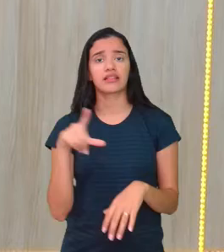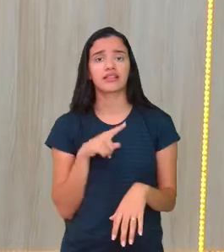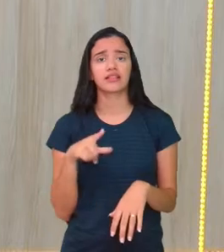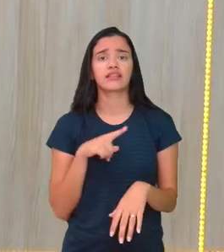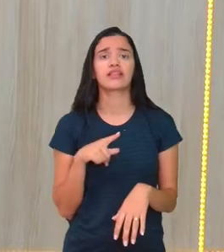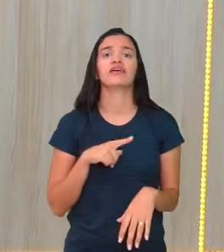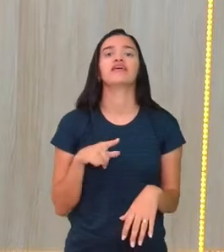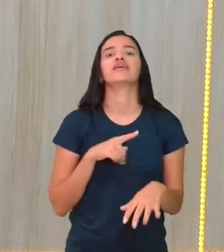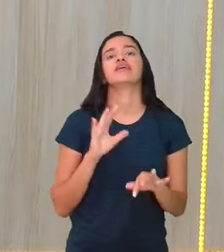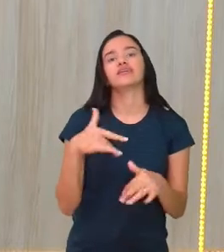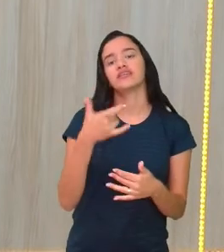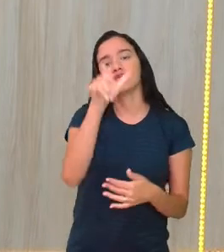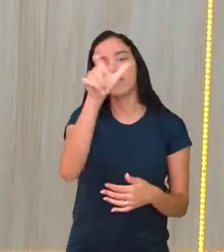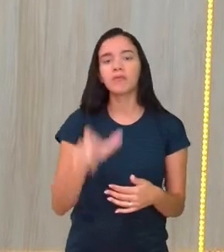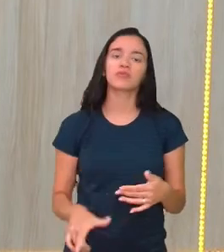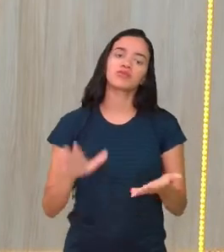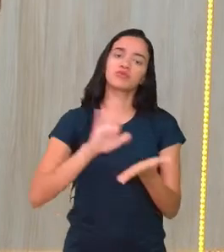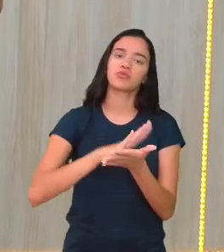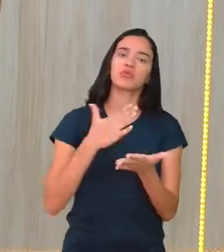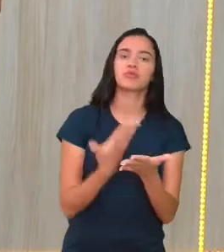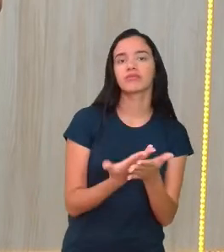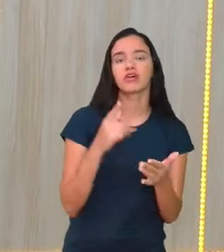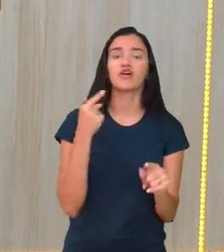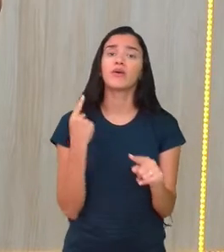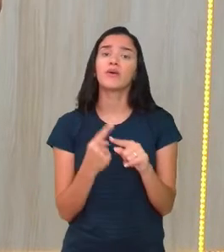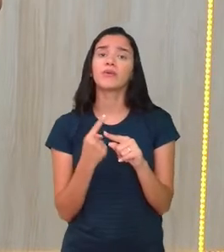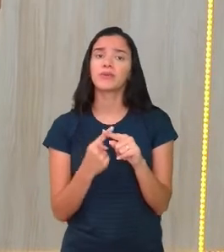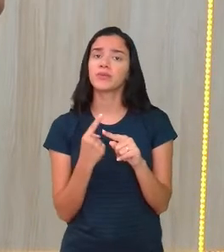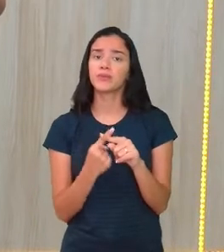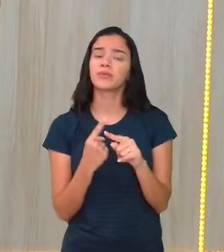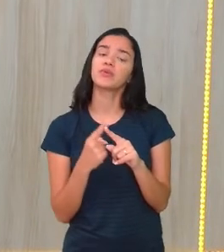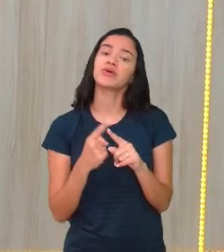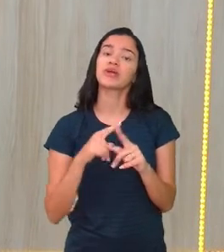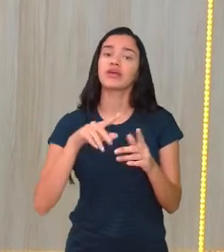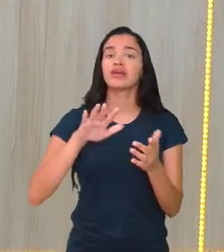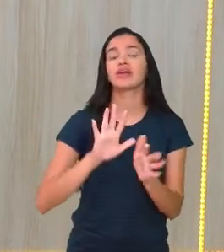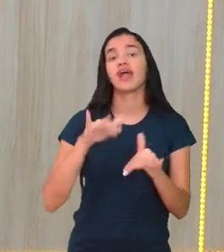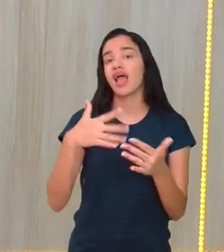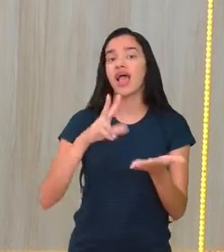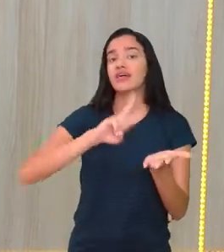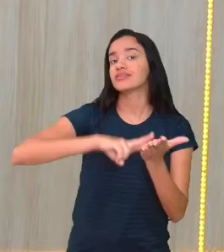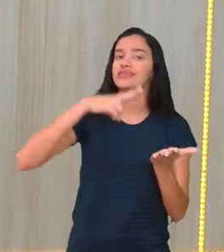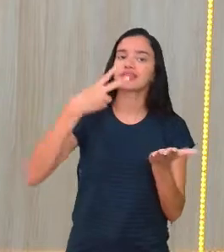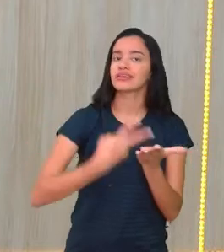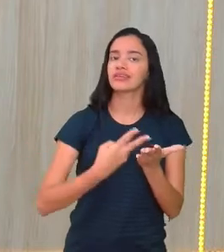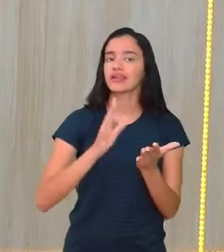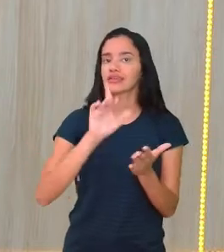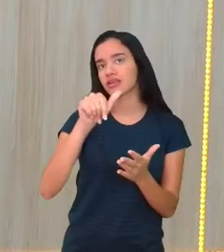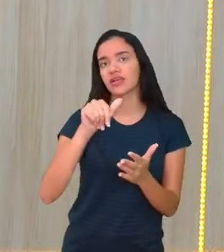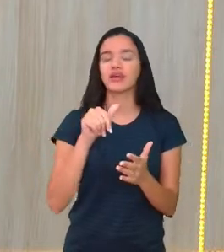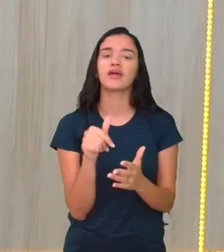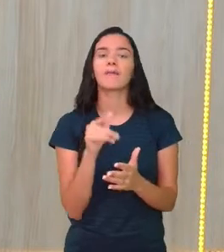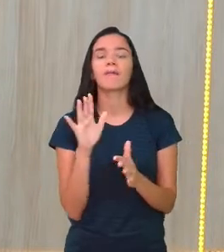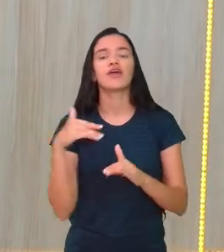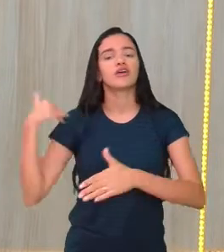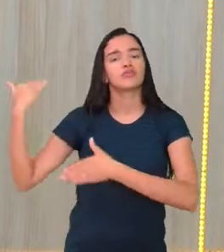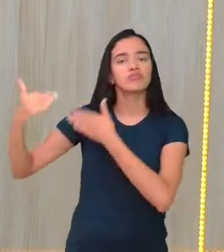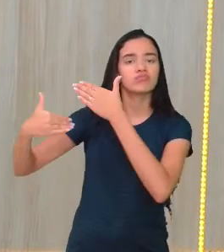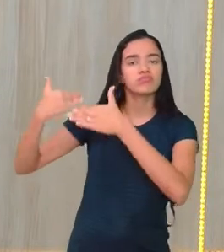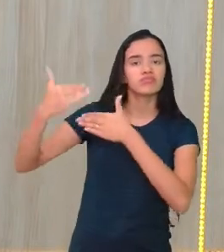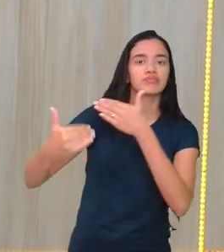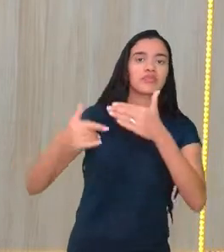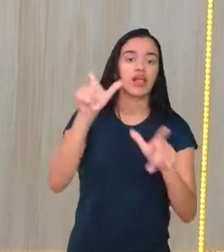um intérprete, né? Porque essa tradição que vem aí já dos